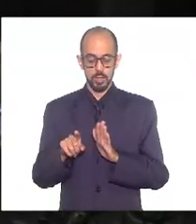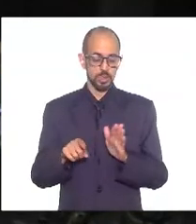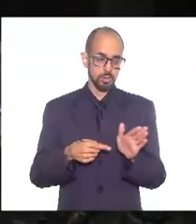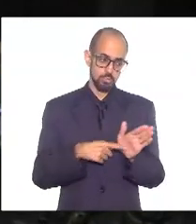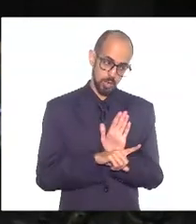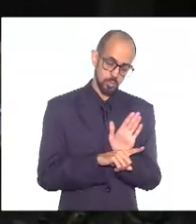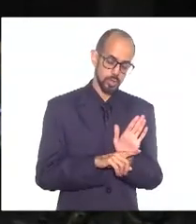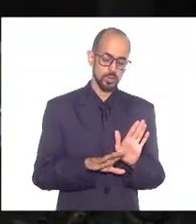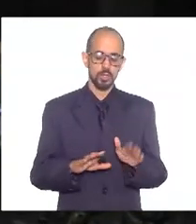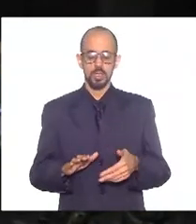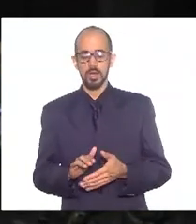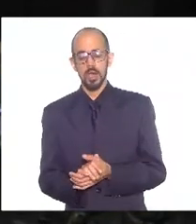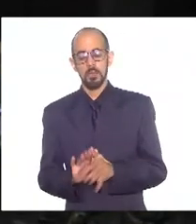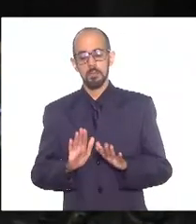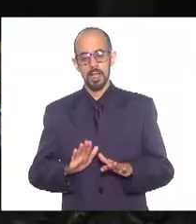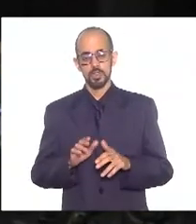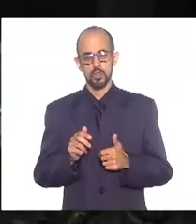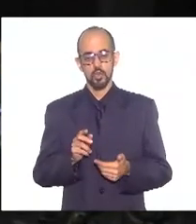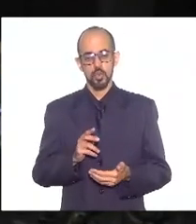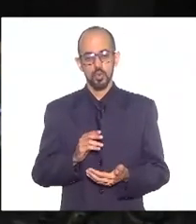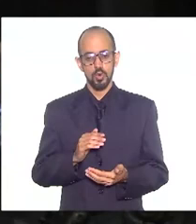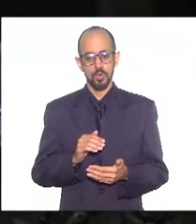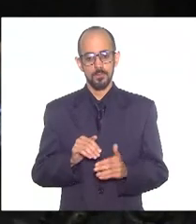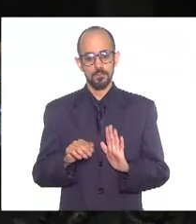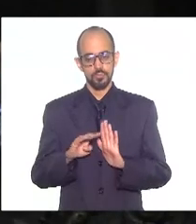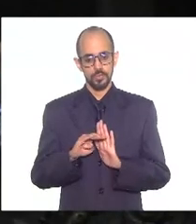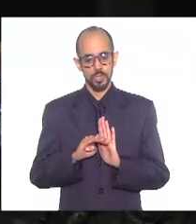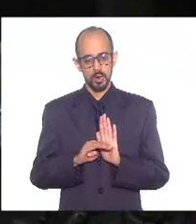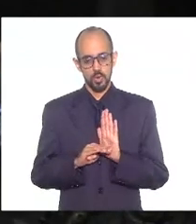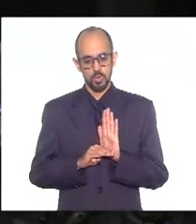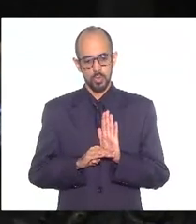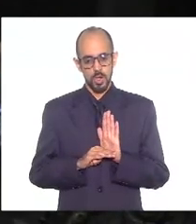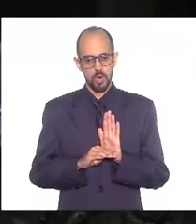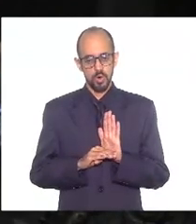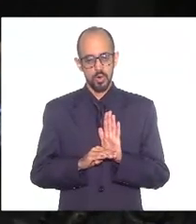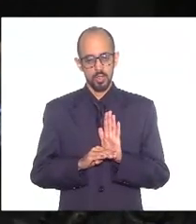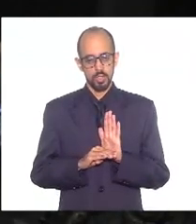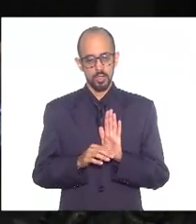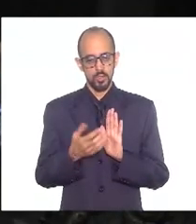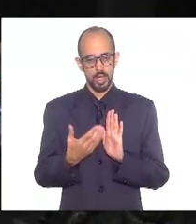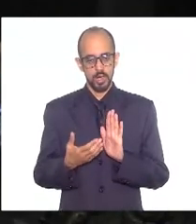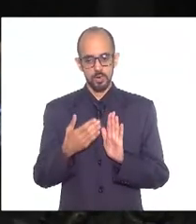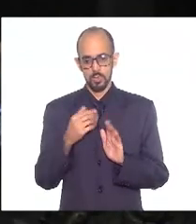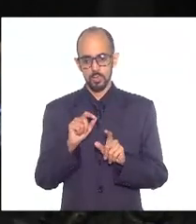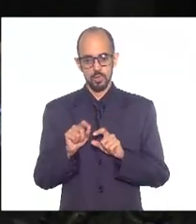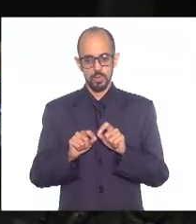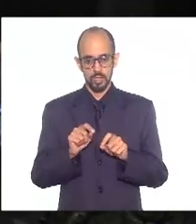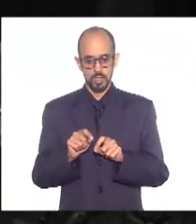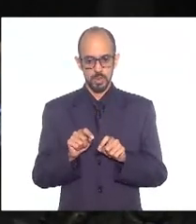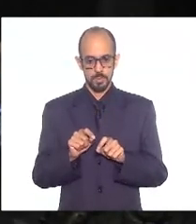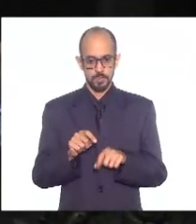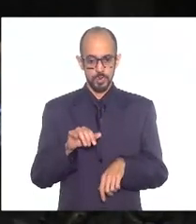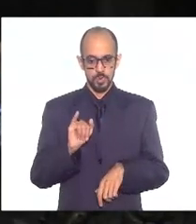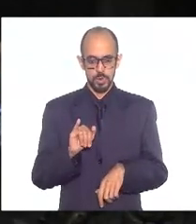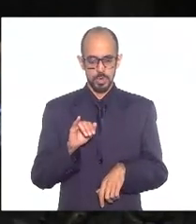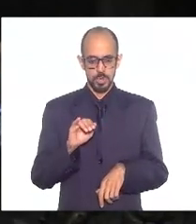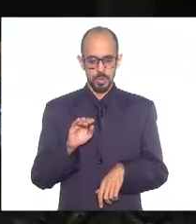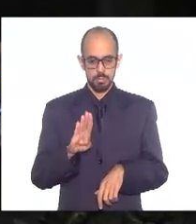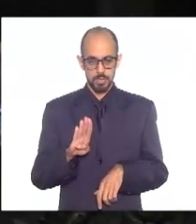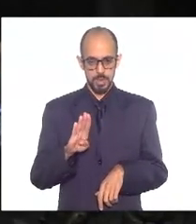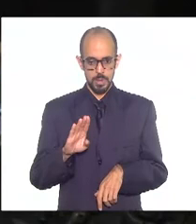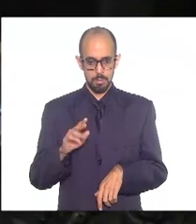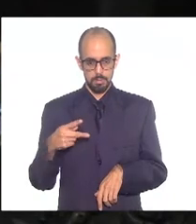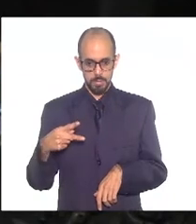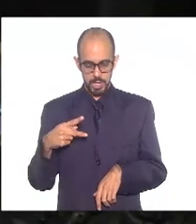a ordem, eu queria que a agência, que o IBP, o Instituto Brasileiro